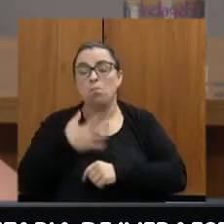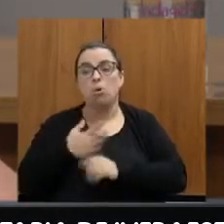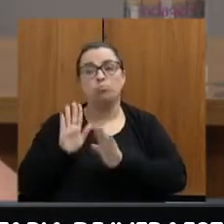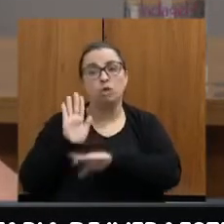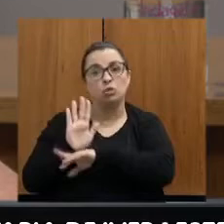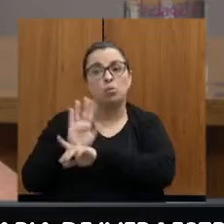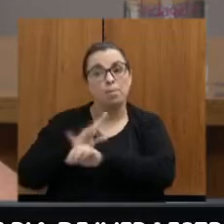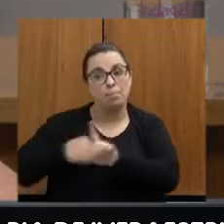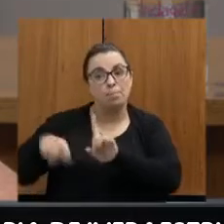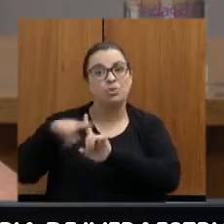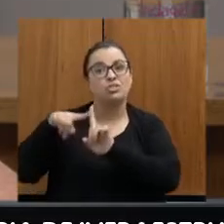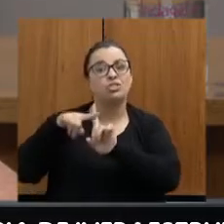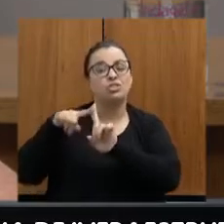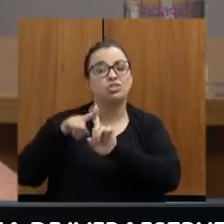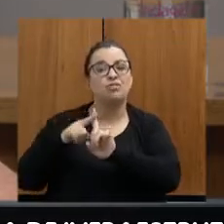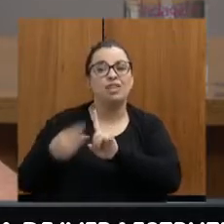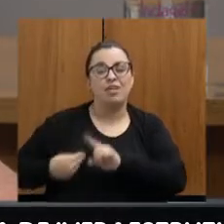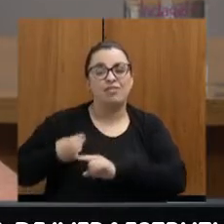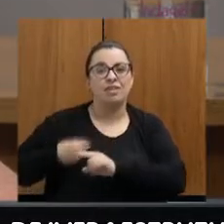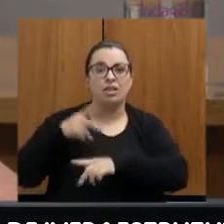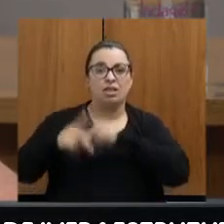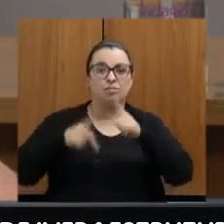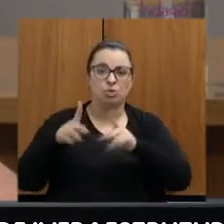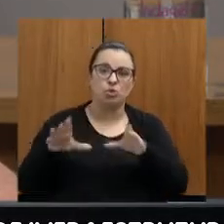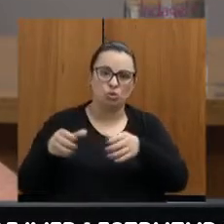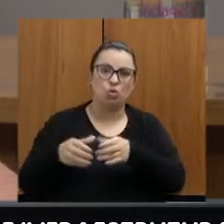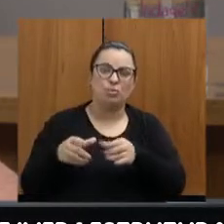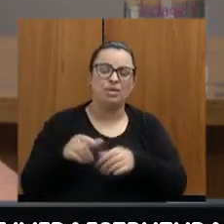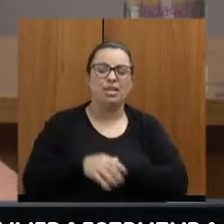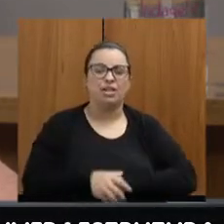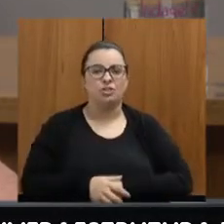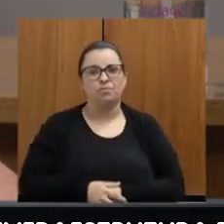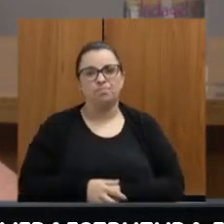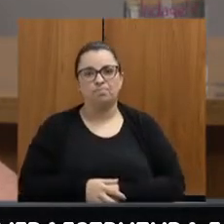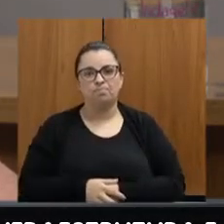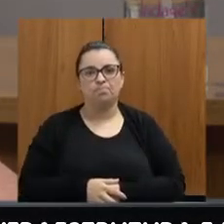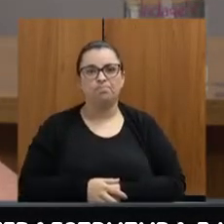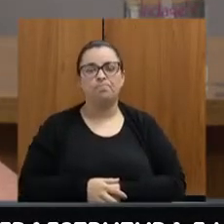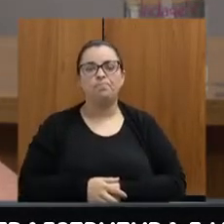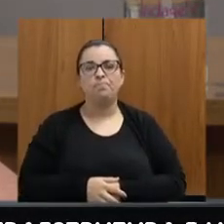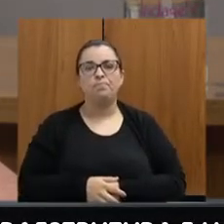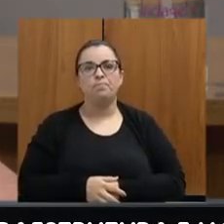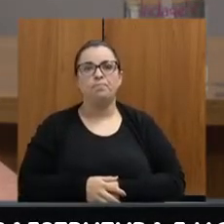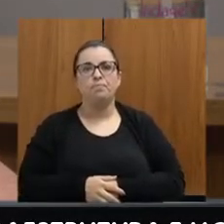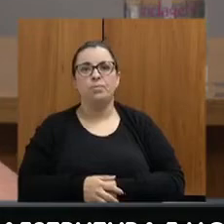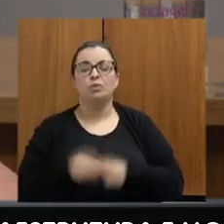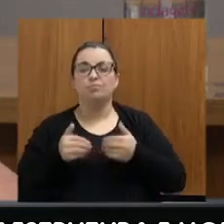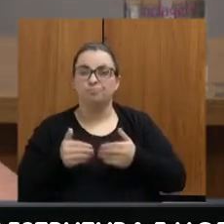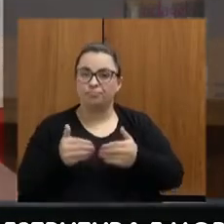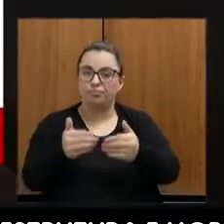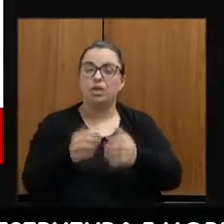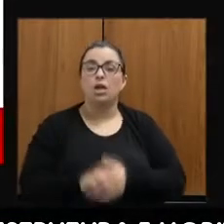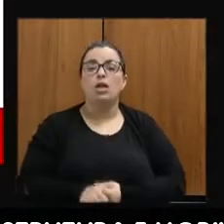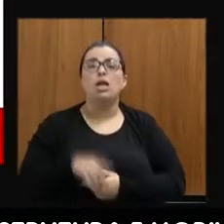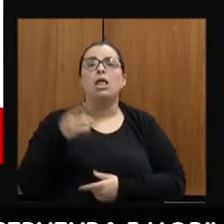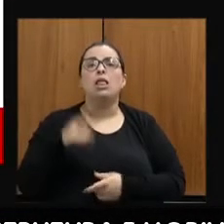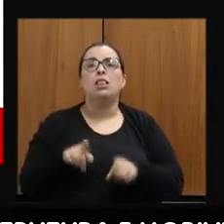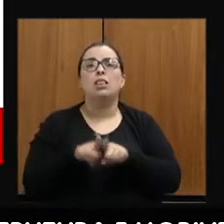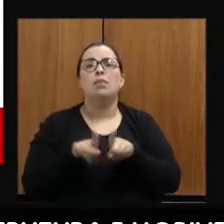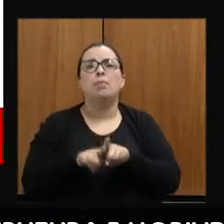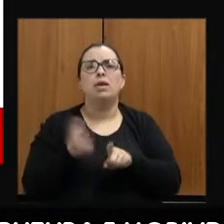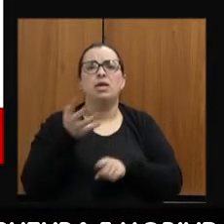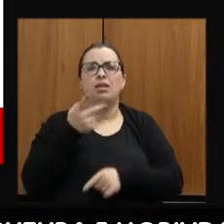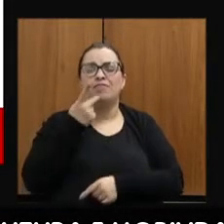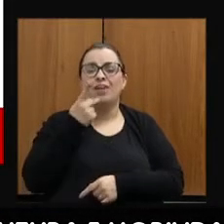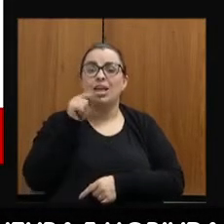é vamos seguir um outro ponto que eu queria chamar a atenção é que o traçado